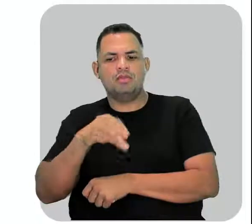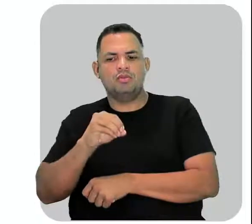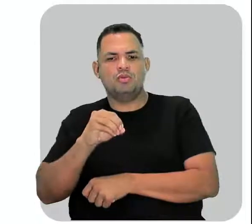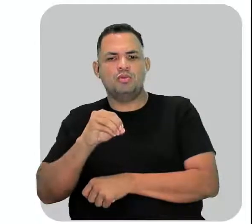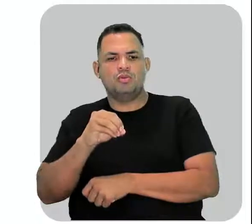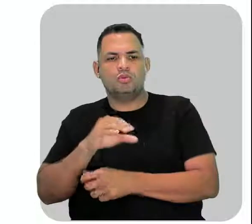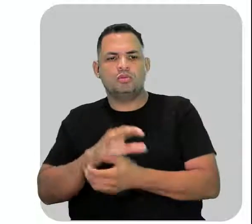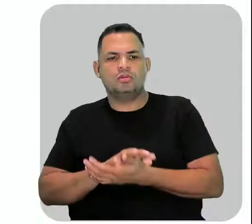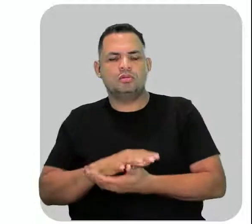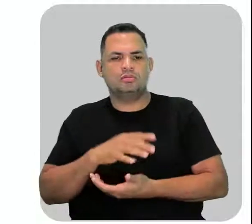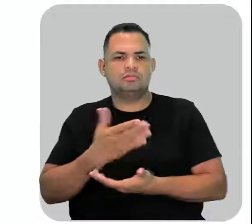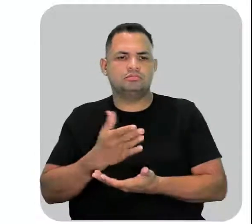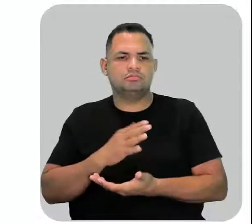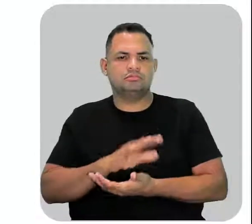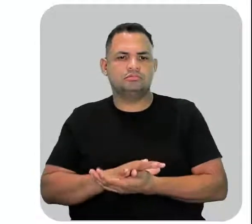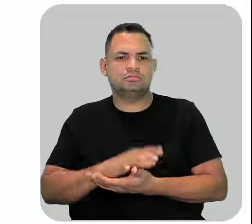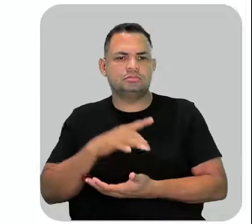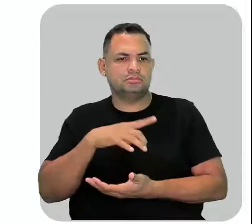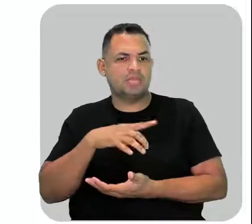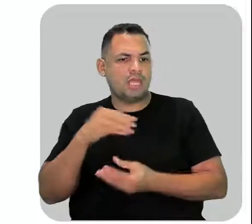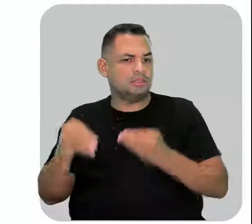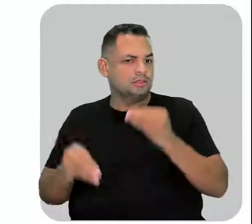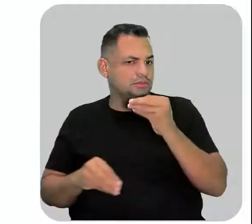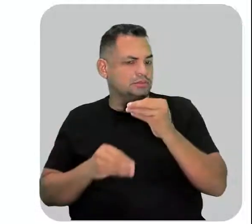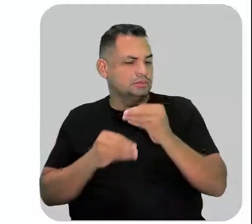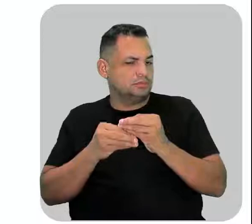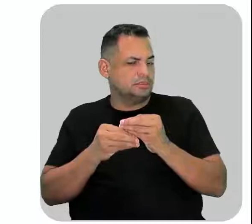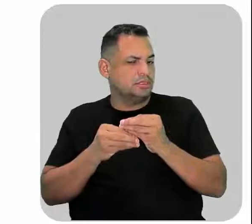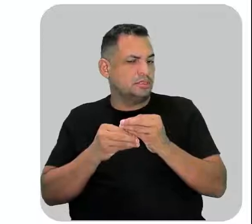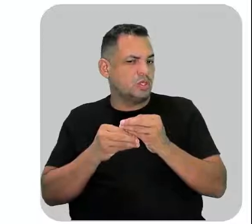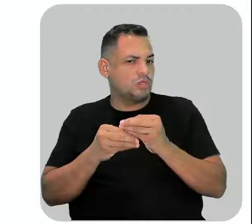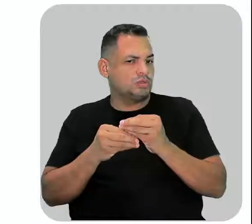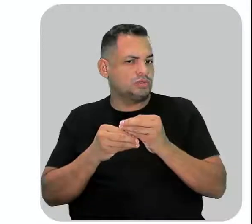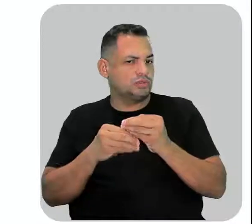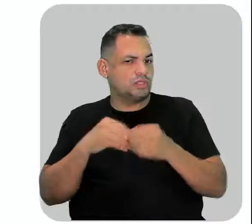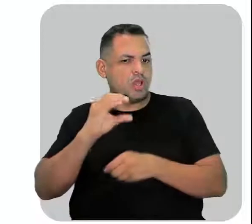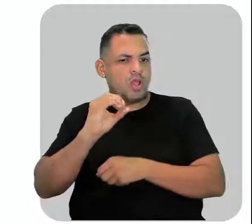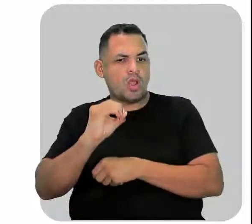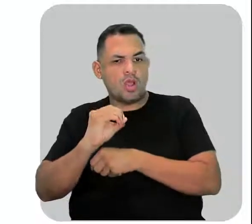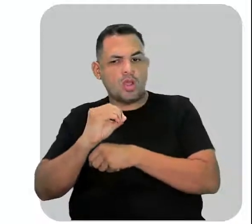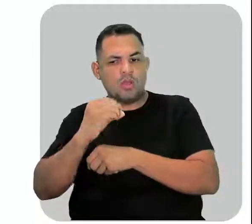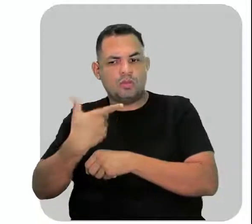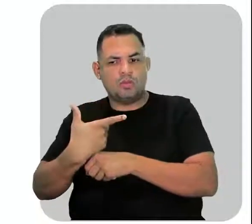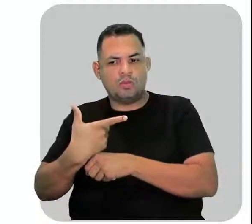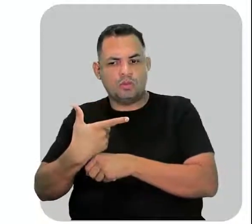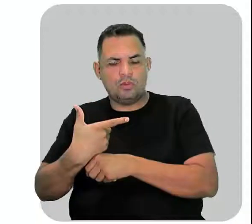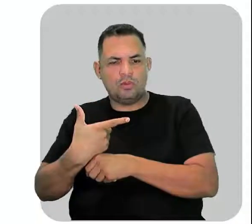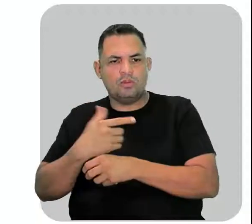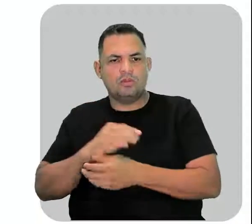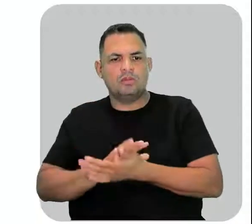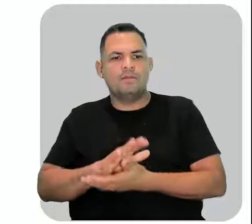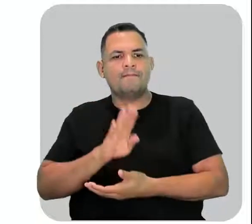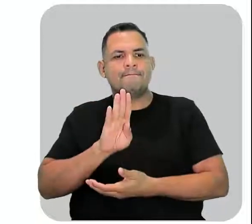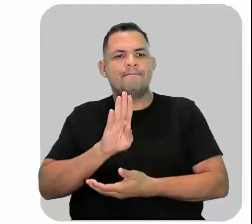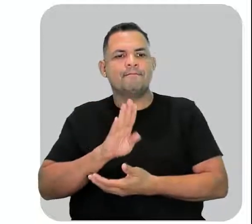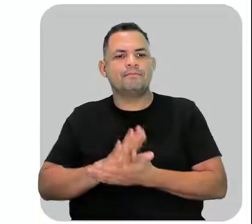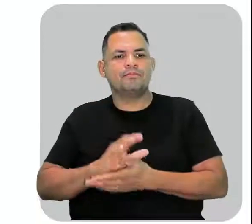nós temos a inserção de oxigênio na nossa substância. Letra